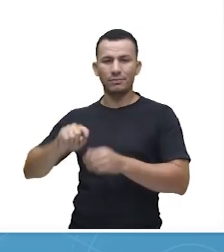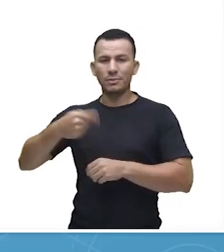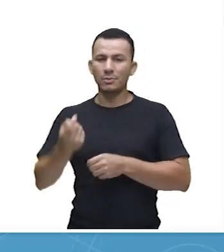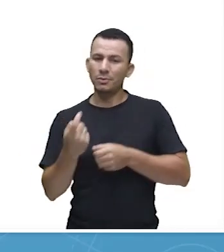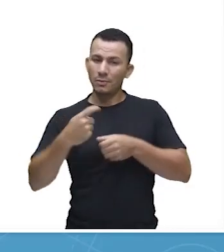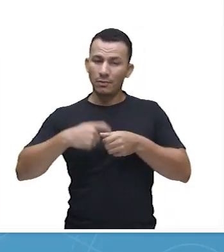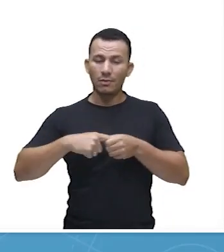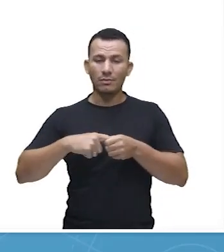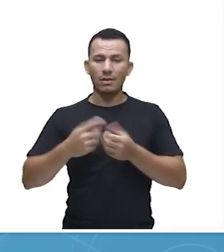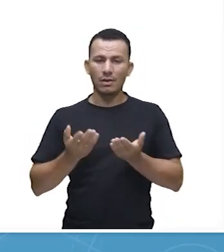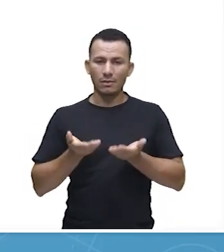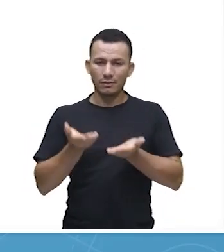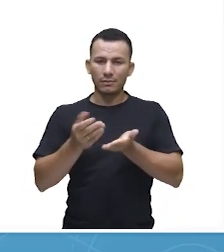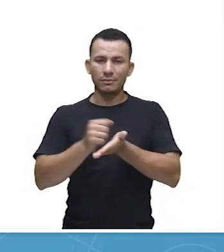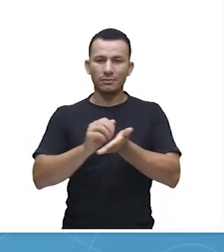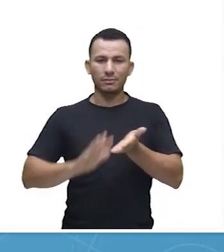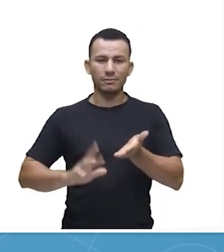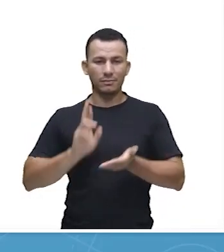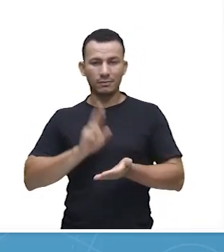para conversar sobre ela.